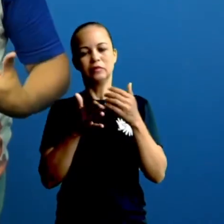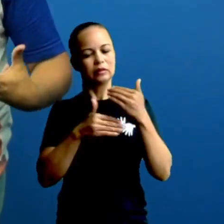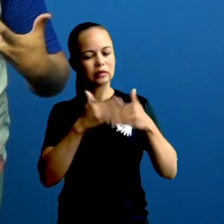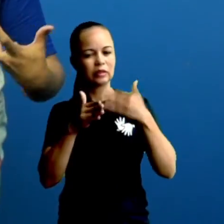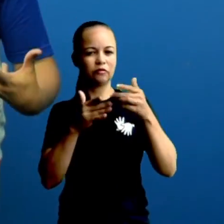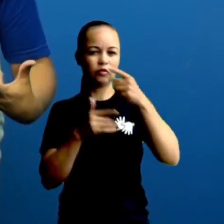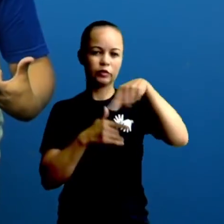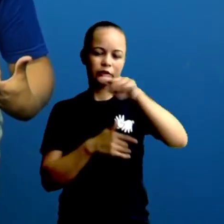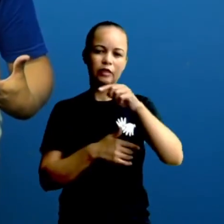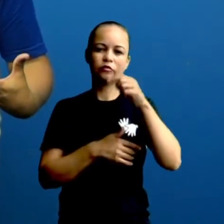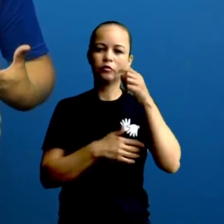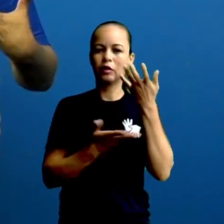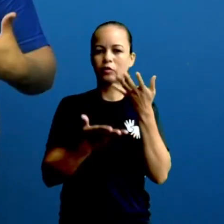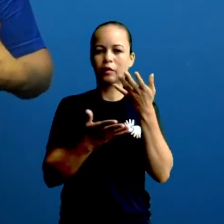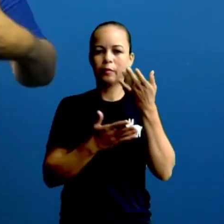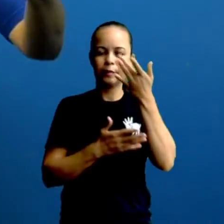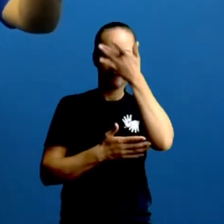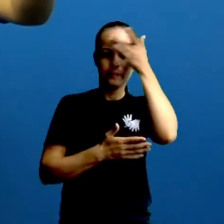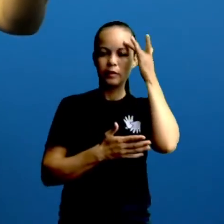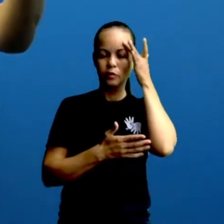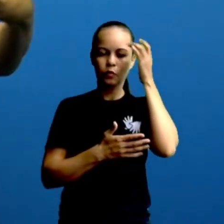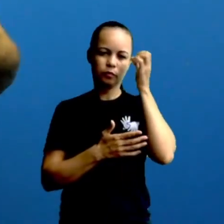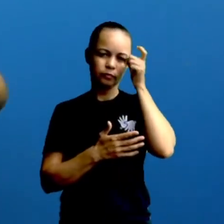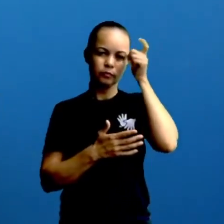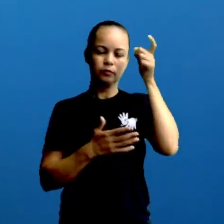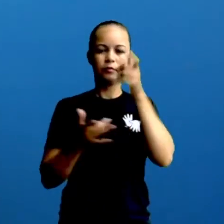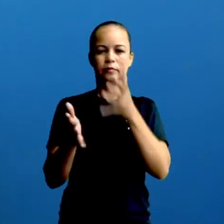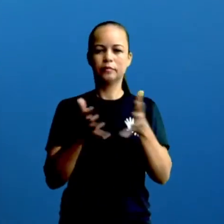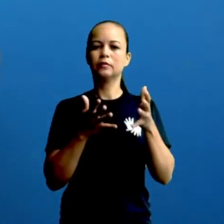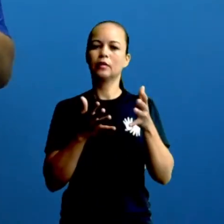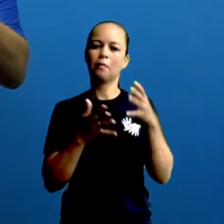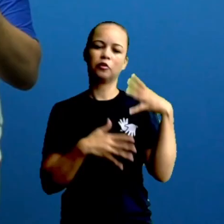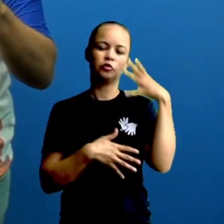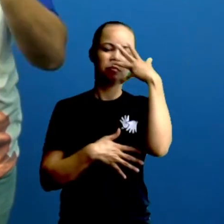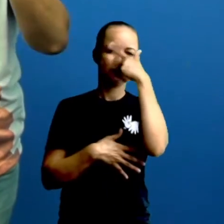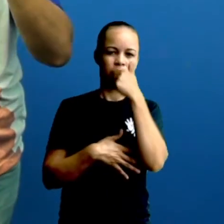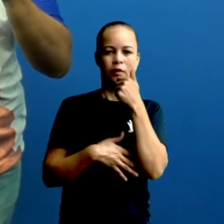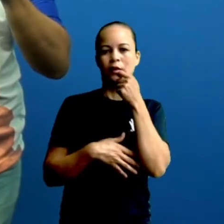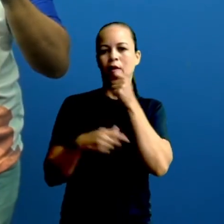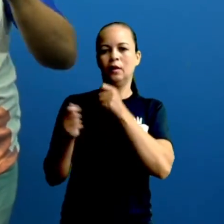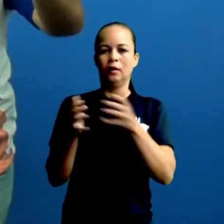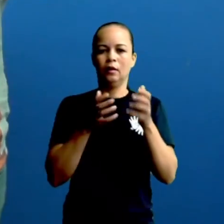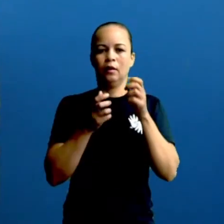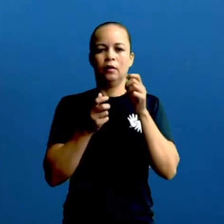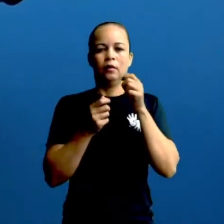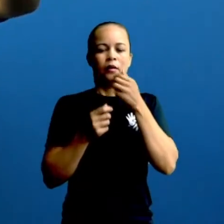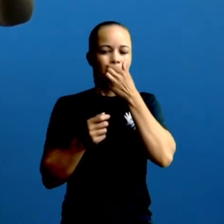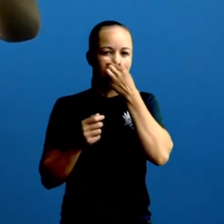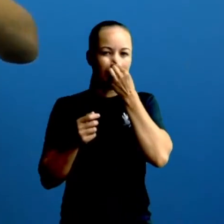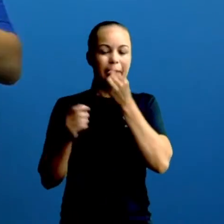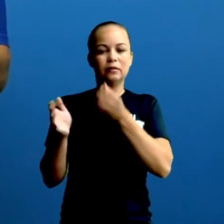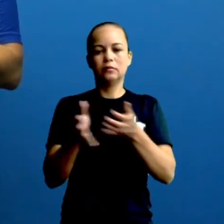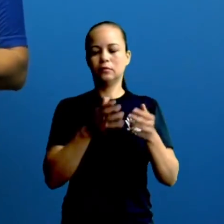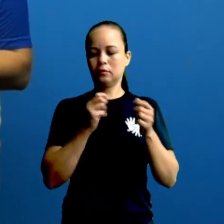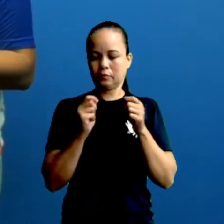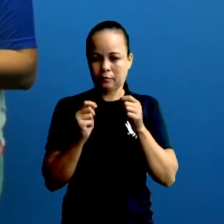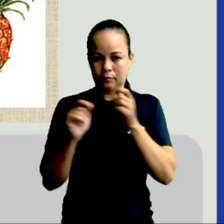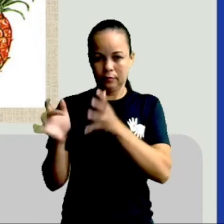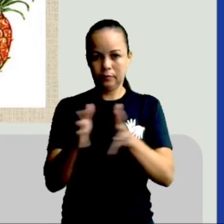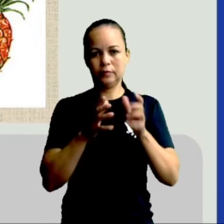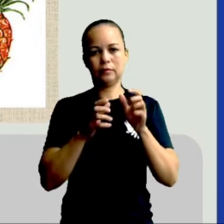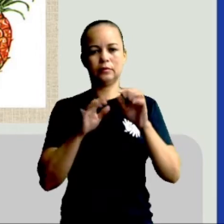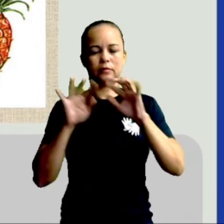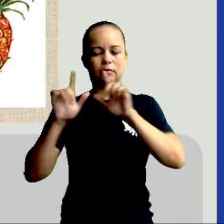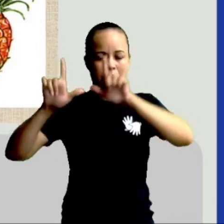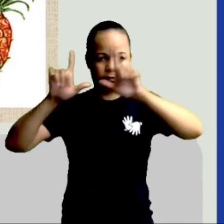tornar uma pessoa mais interessante. Com certeza até mais bonita. Vê que fofo. Vê que coisa mais cuticute. Abre novamente essa imagem, por